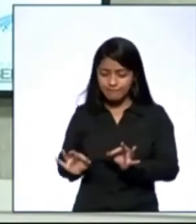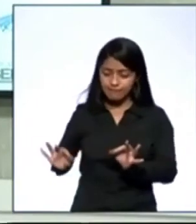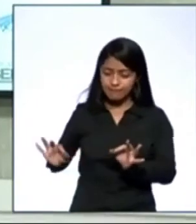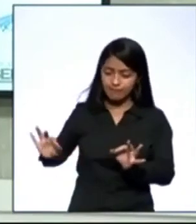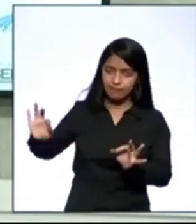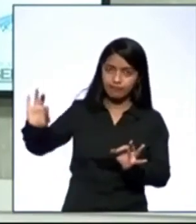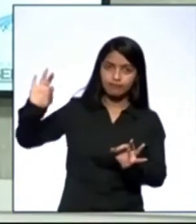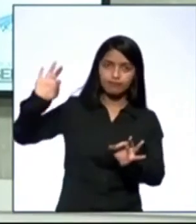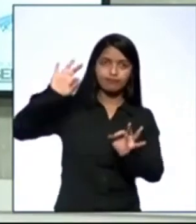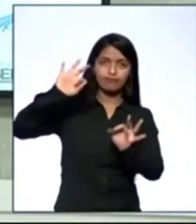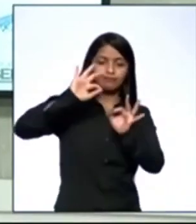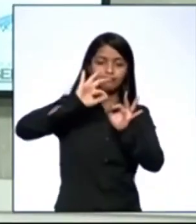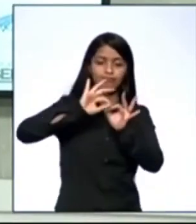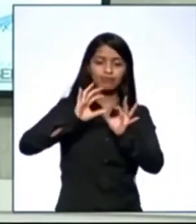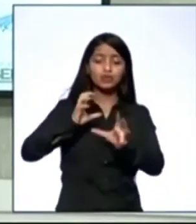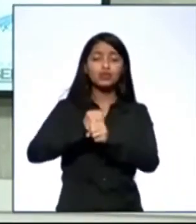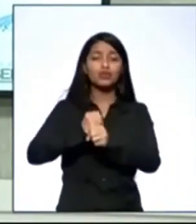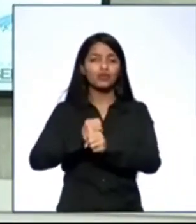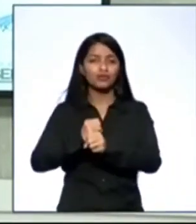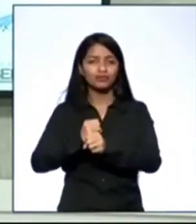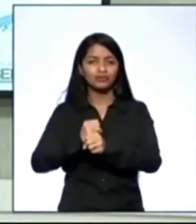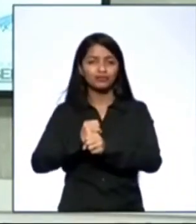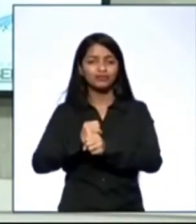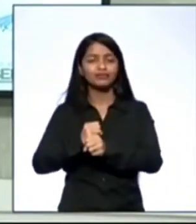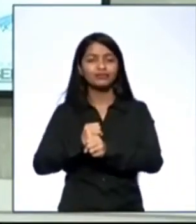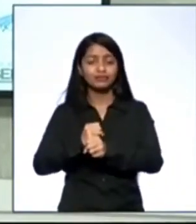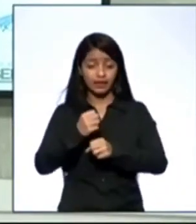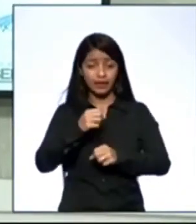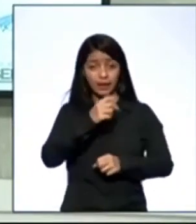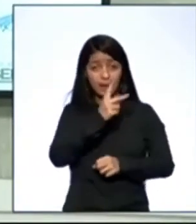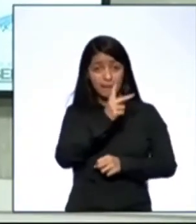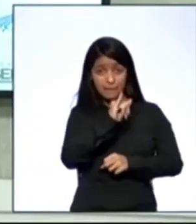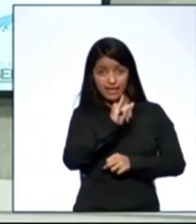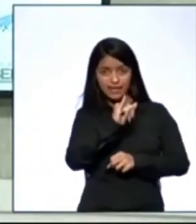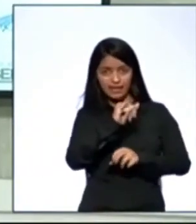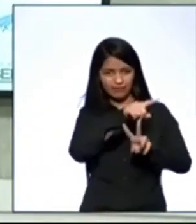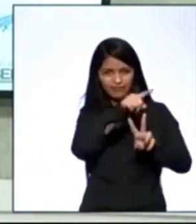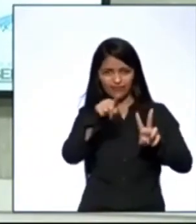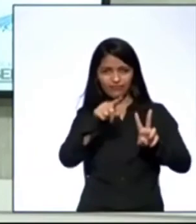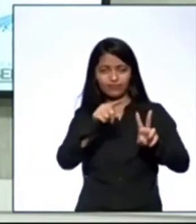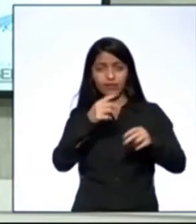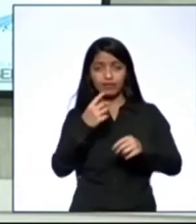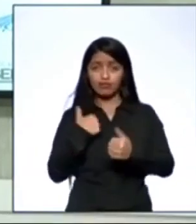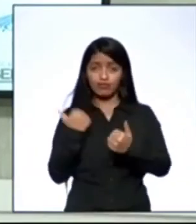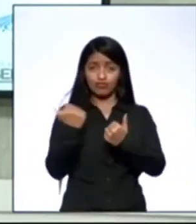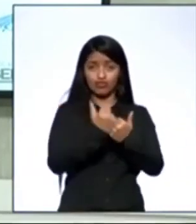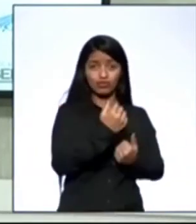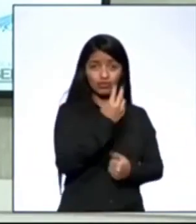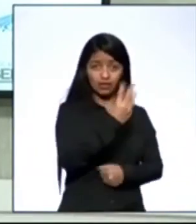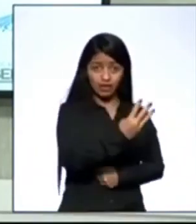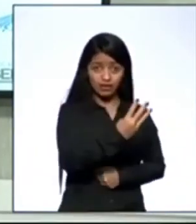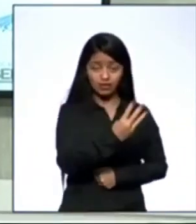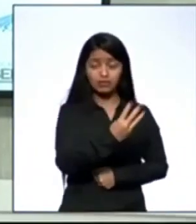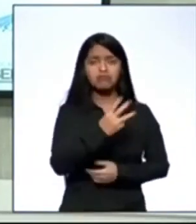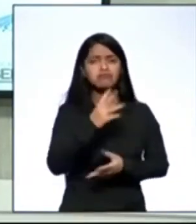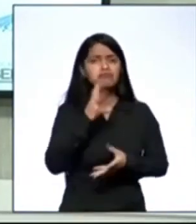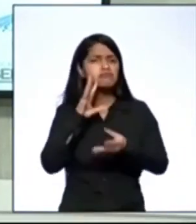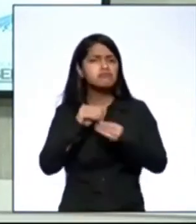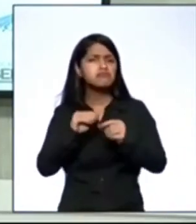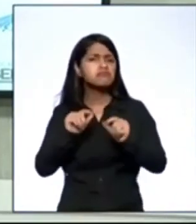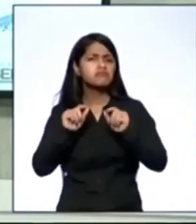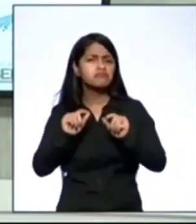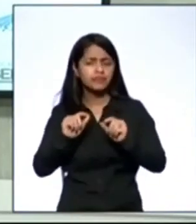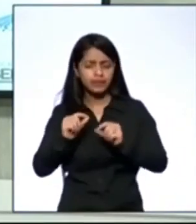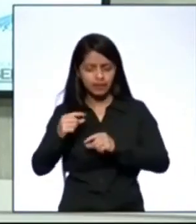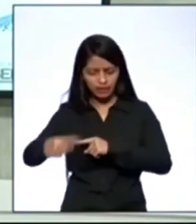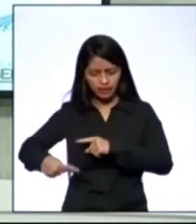PR dela. Ora, se você substituir o π como 3, que ele pediu, ficaria então no caso 3 voltas é o